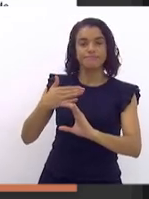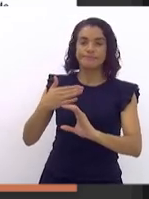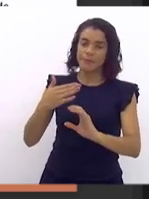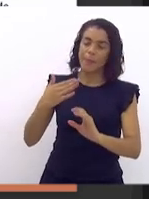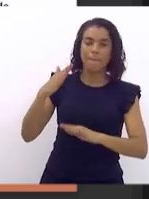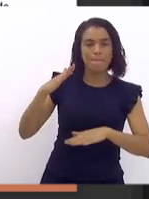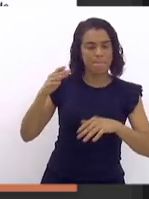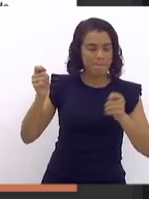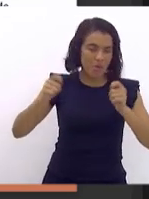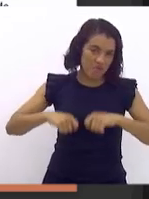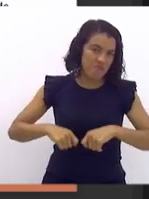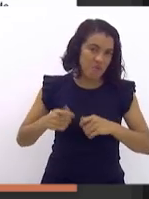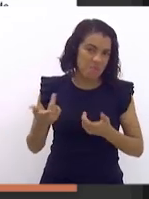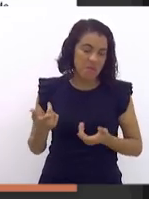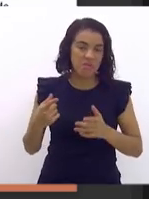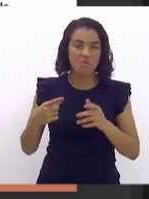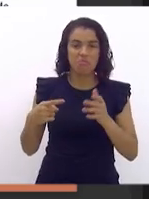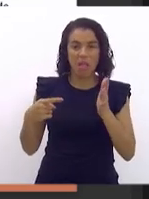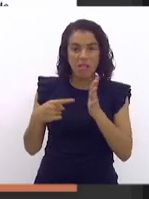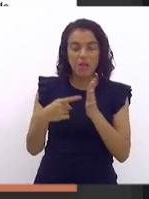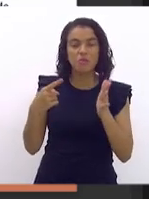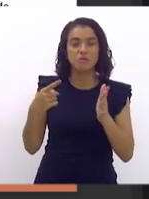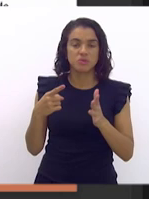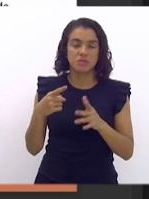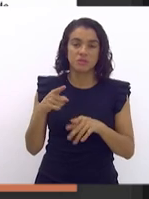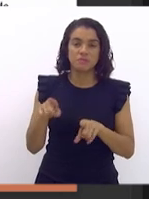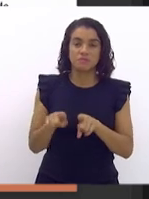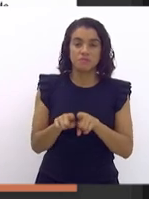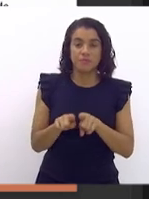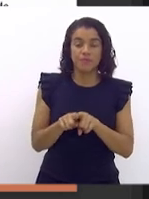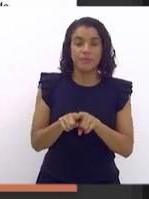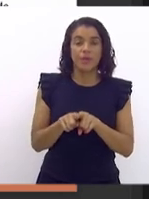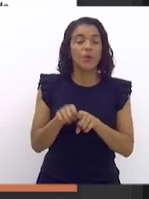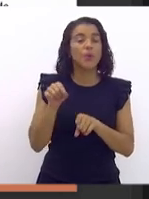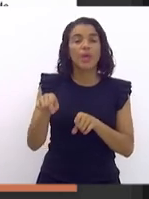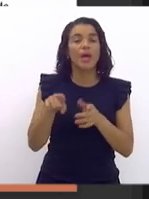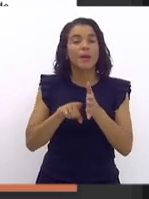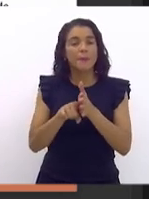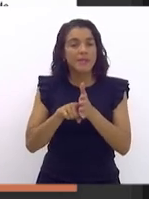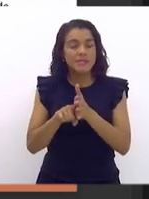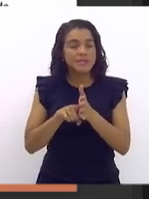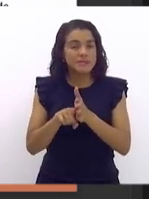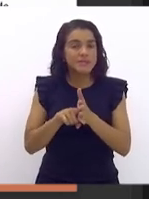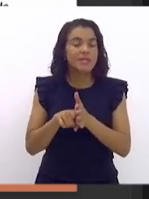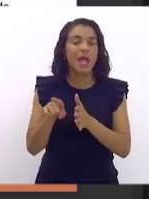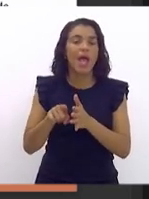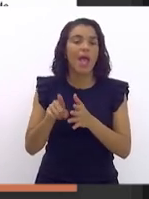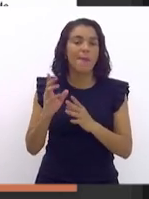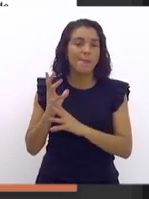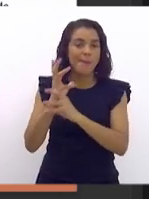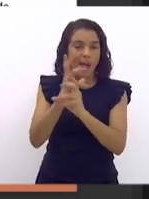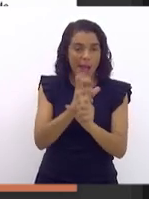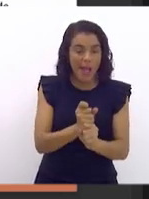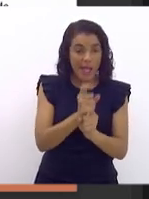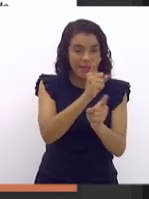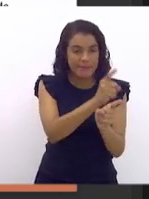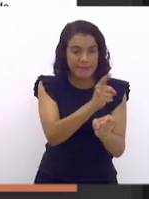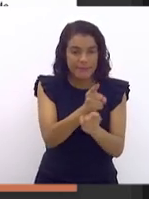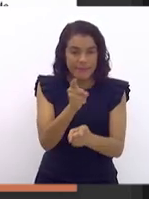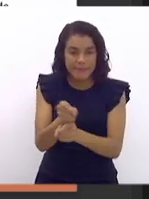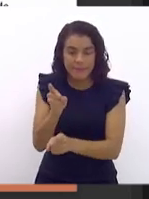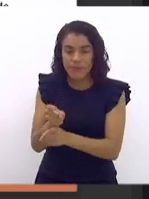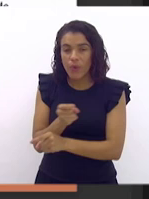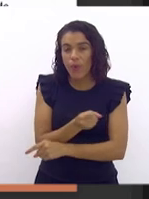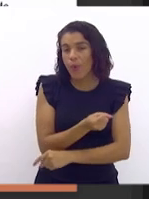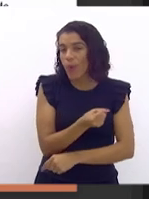provavelmente recebeu essas denúncias, trabalhou essas denúncias de alguma forma, e o que essa pesquisa vai buscar fazer é mapear, né, identificar quais